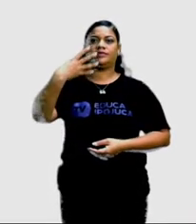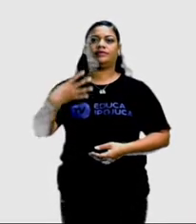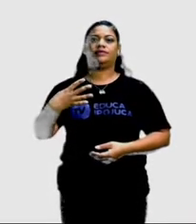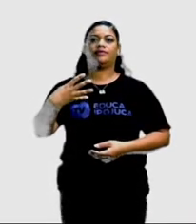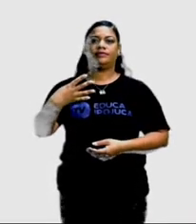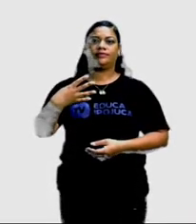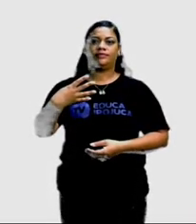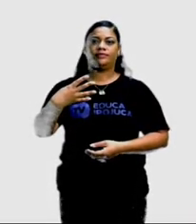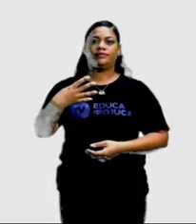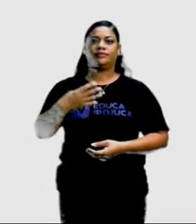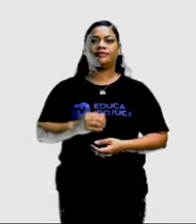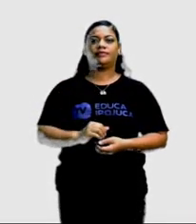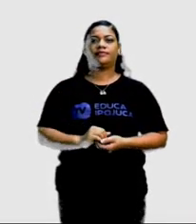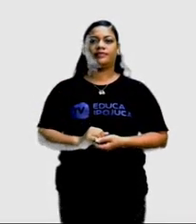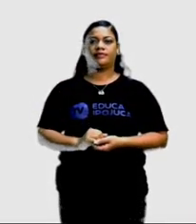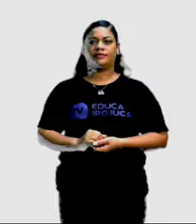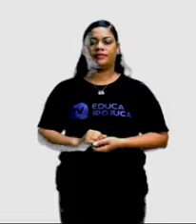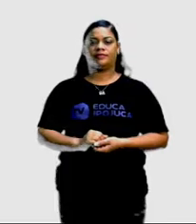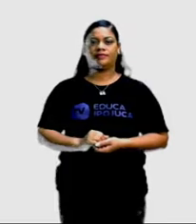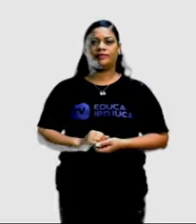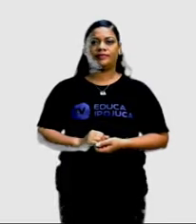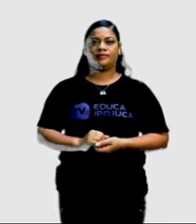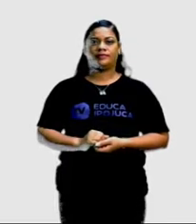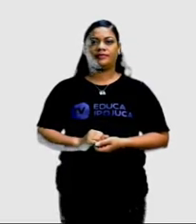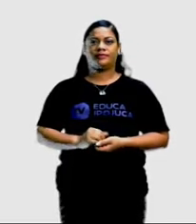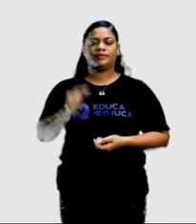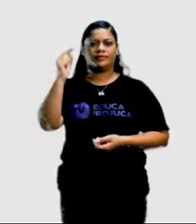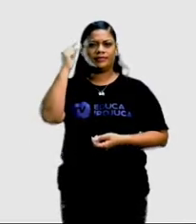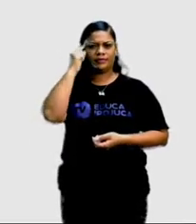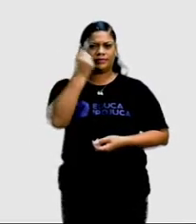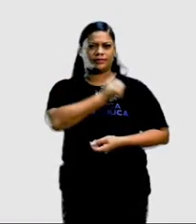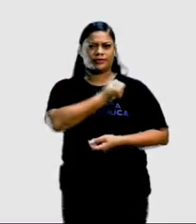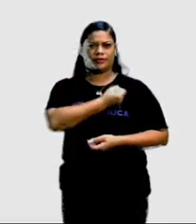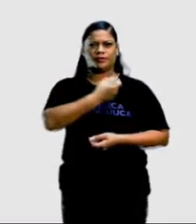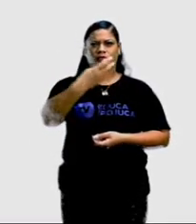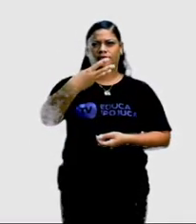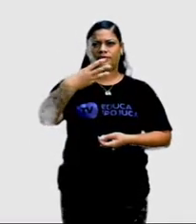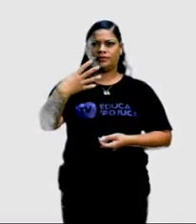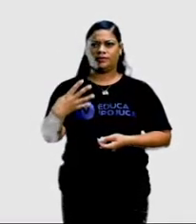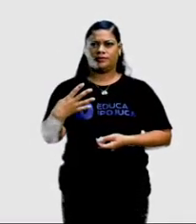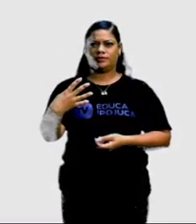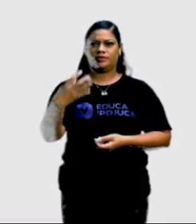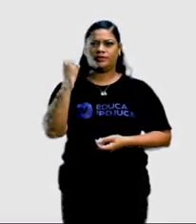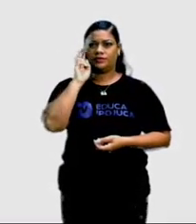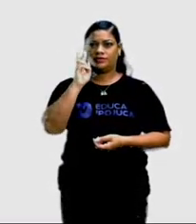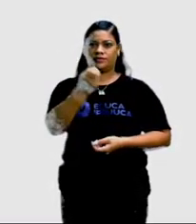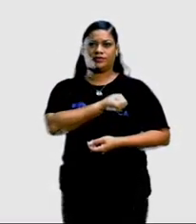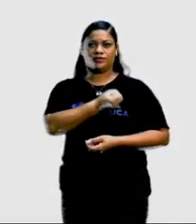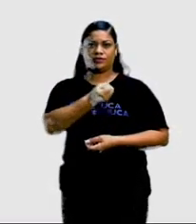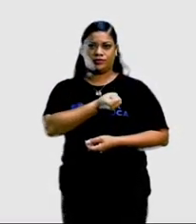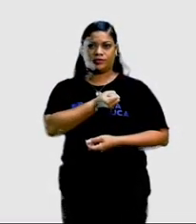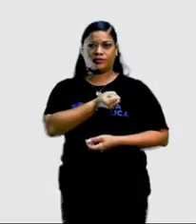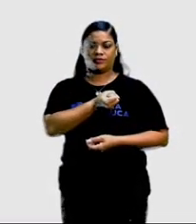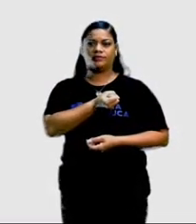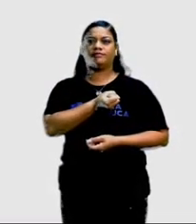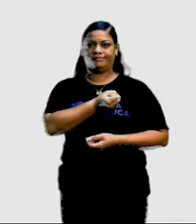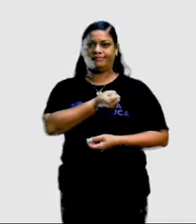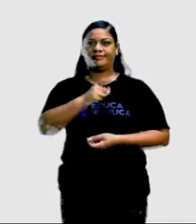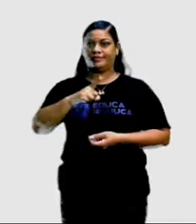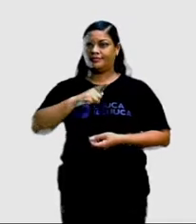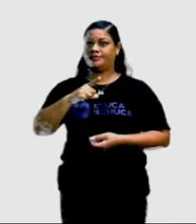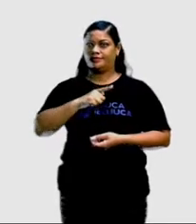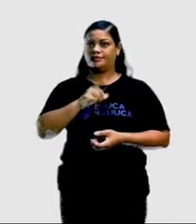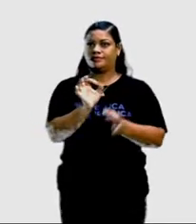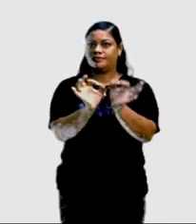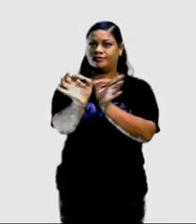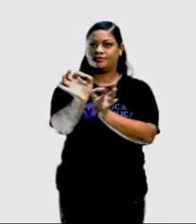34. Sendo assim, pensando no número 34, vamos ver os valores posicionais de